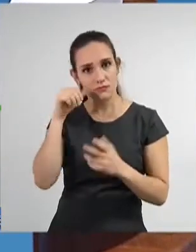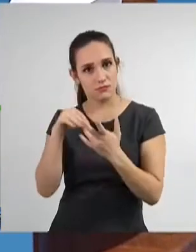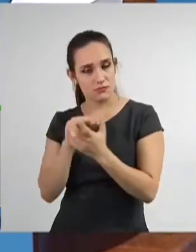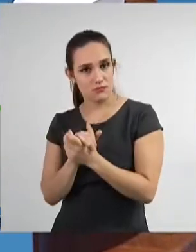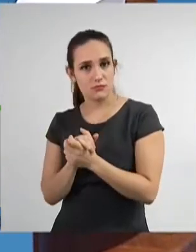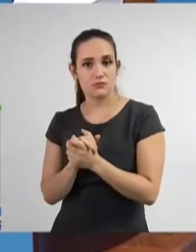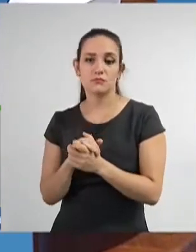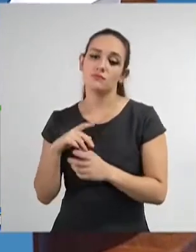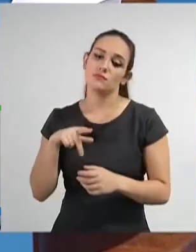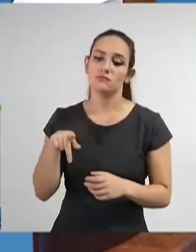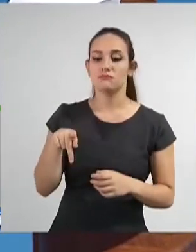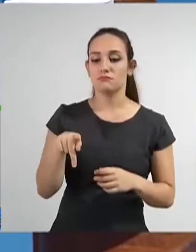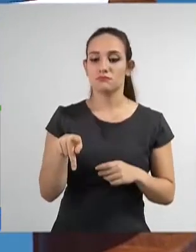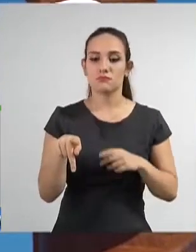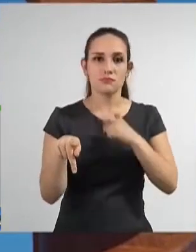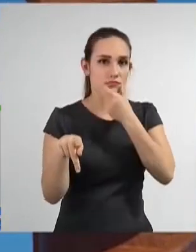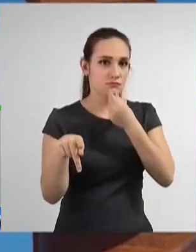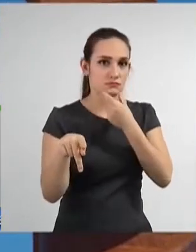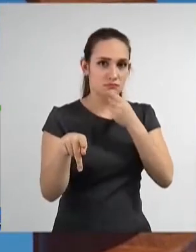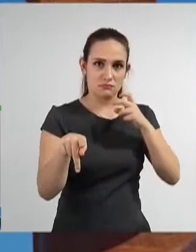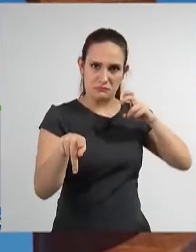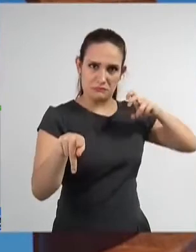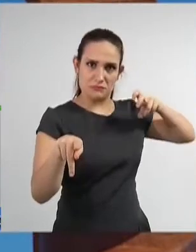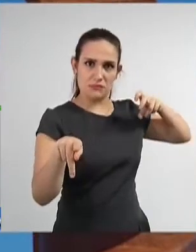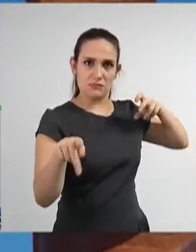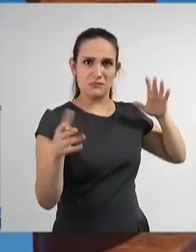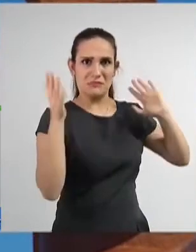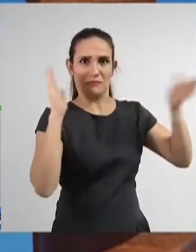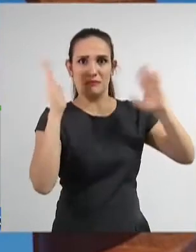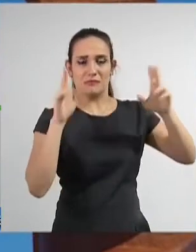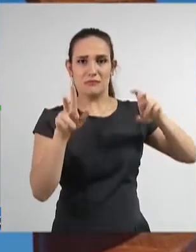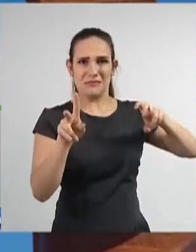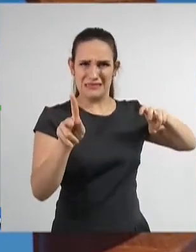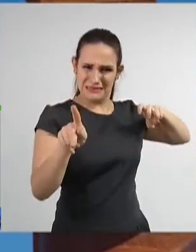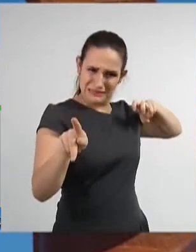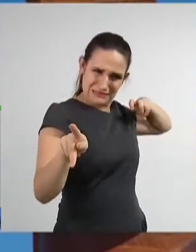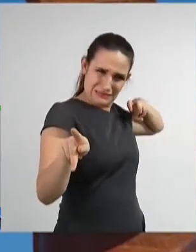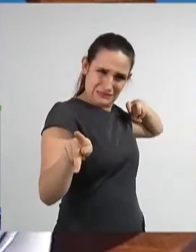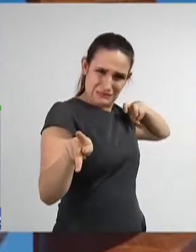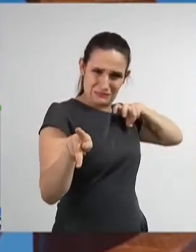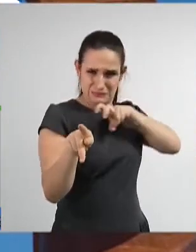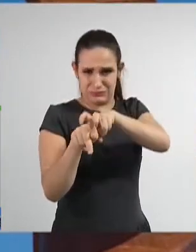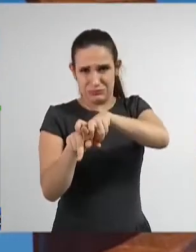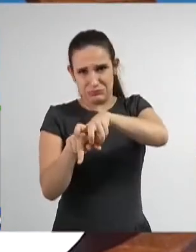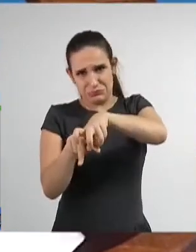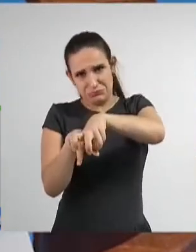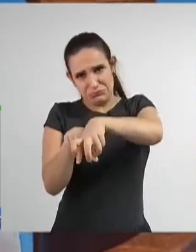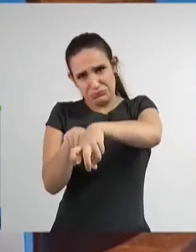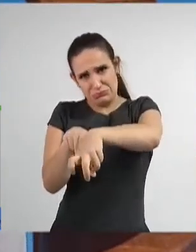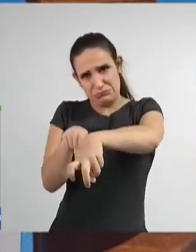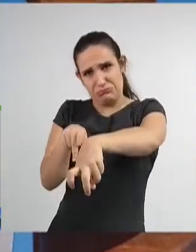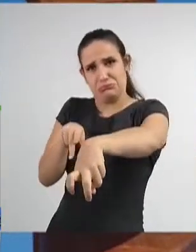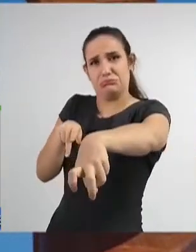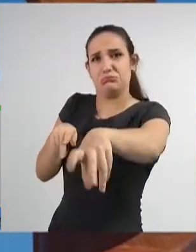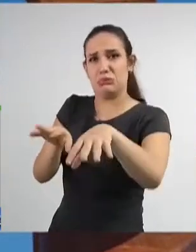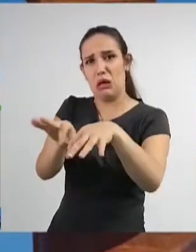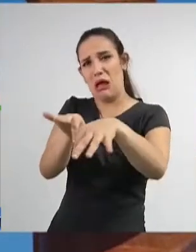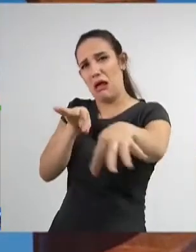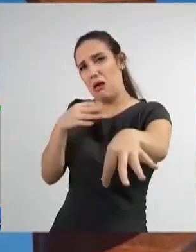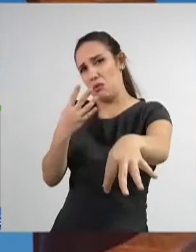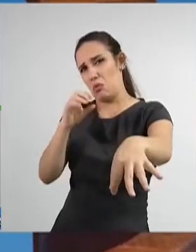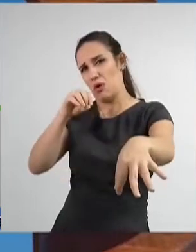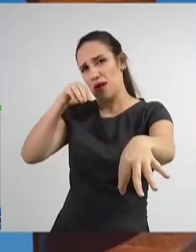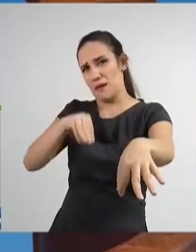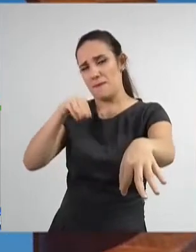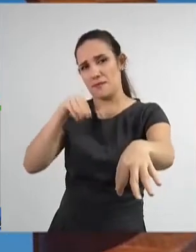moto, foram atingidos por trás por uma carreta, foram arrastados por 40 metros.